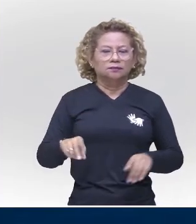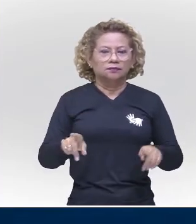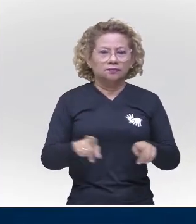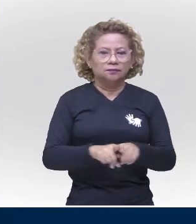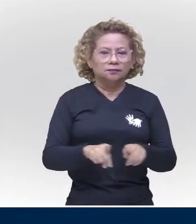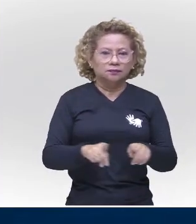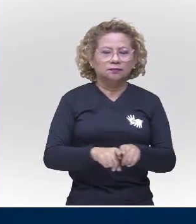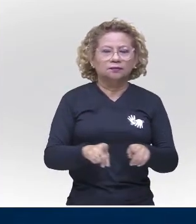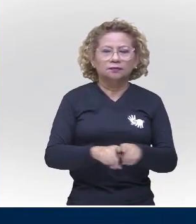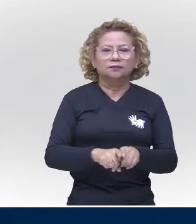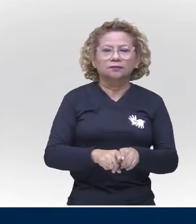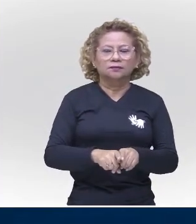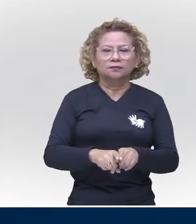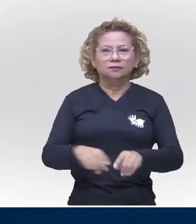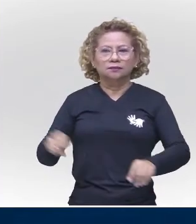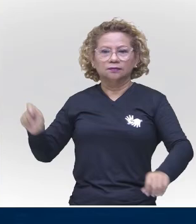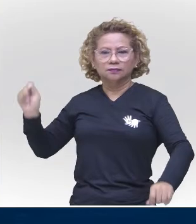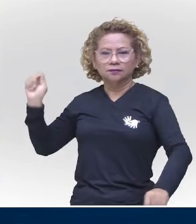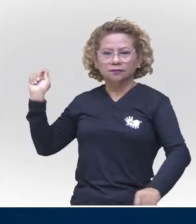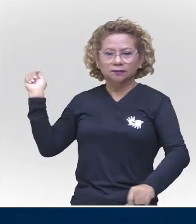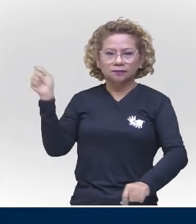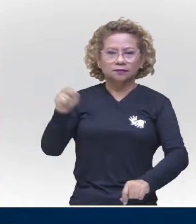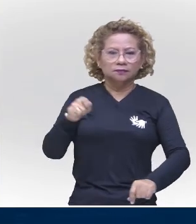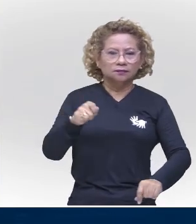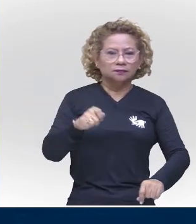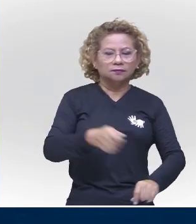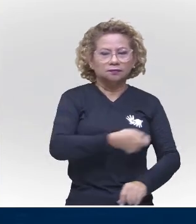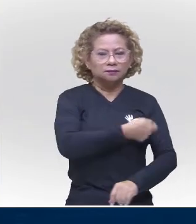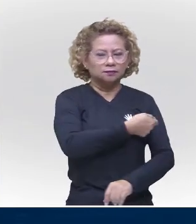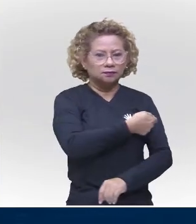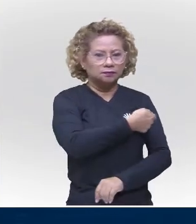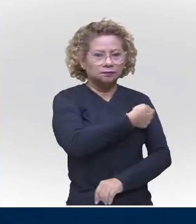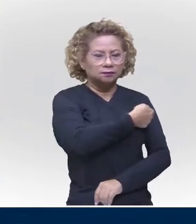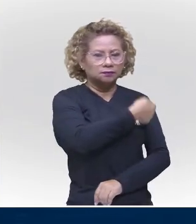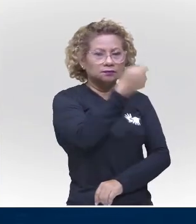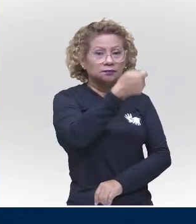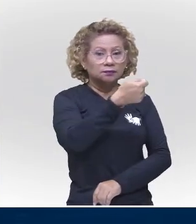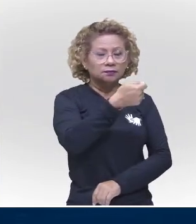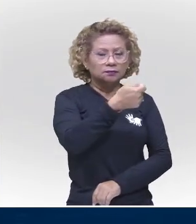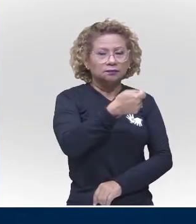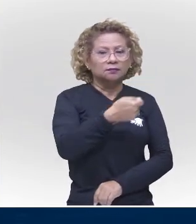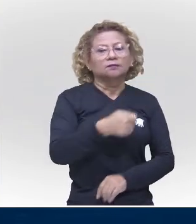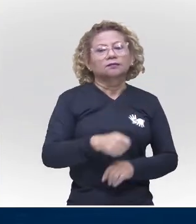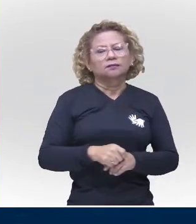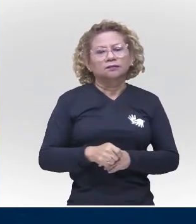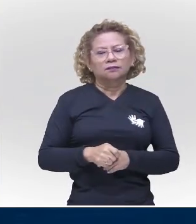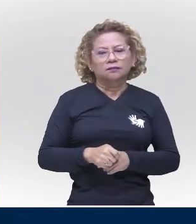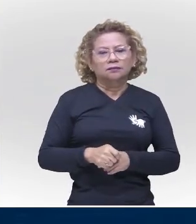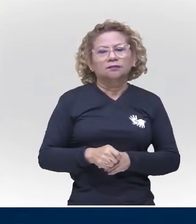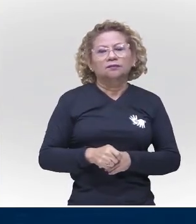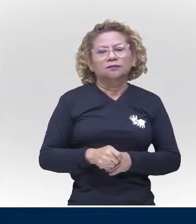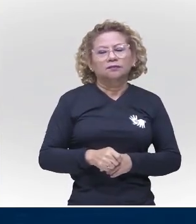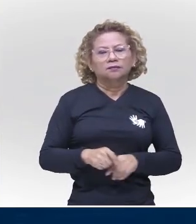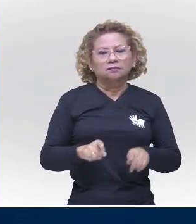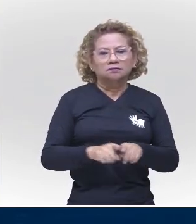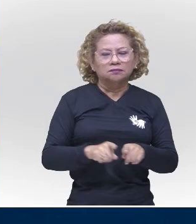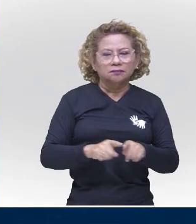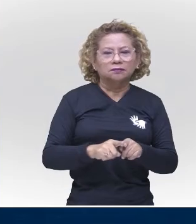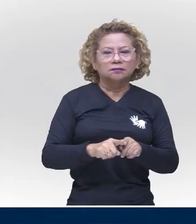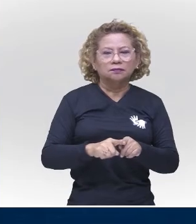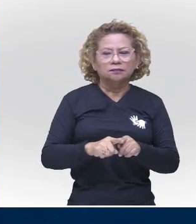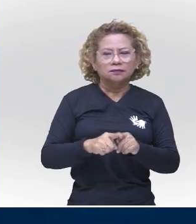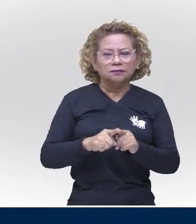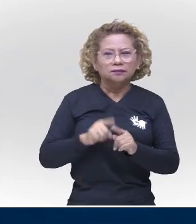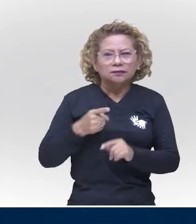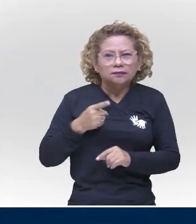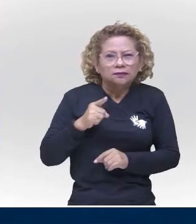jogadores, porque dependendo da forma como eu jogo, eu posso jogar para um lugar mais longe possível, ou eu posso jogar um pouco